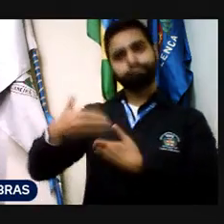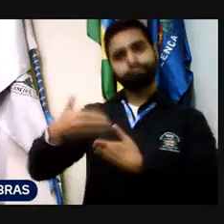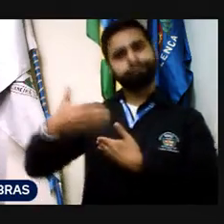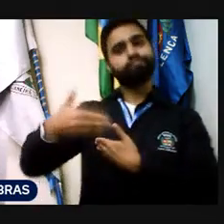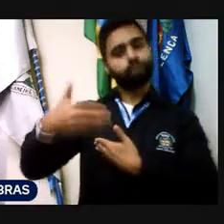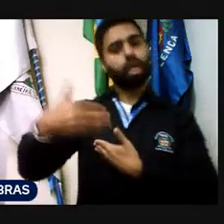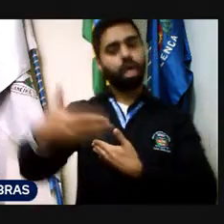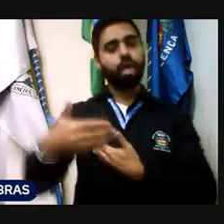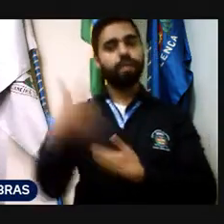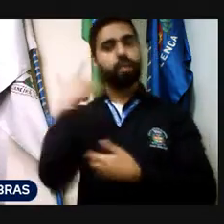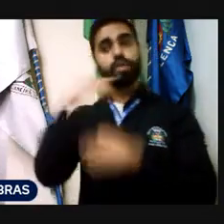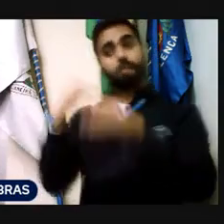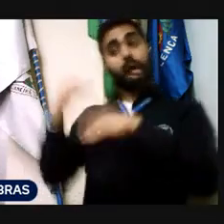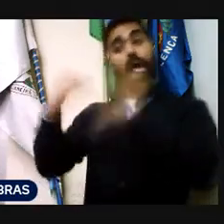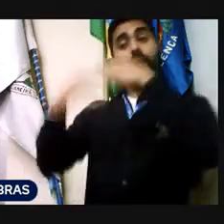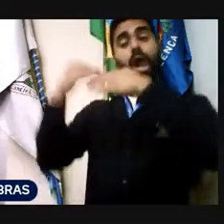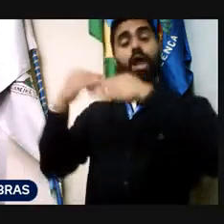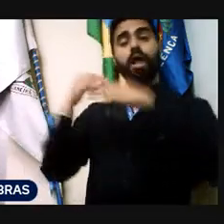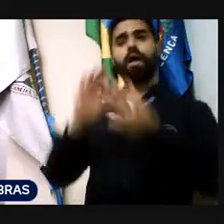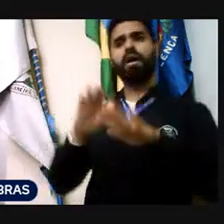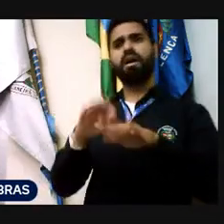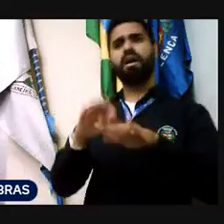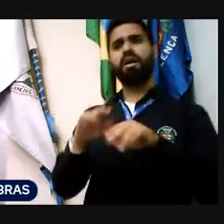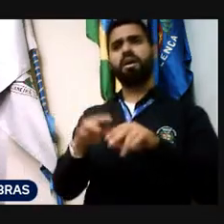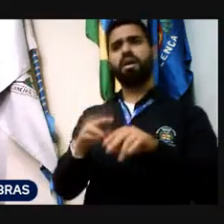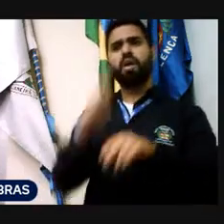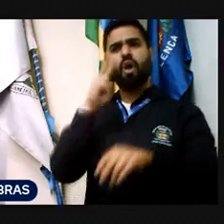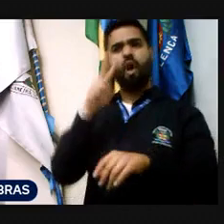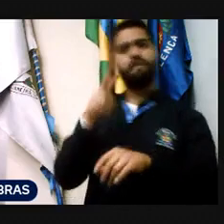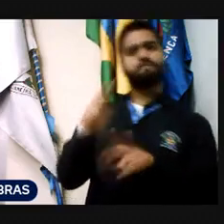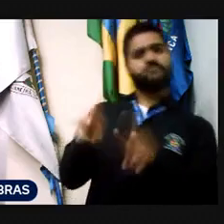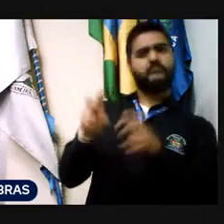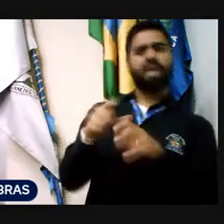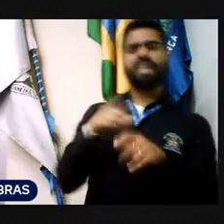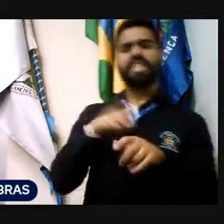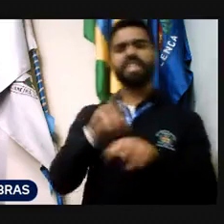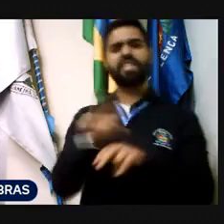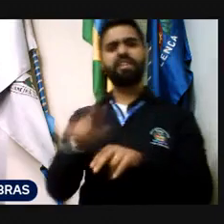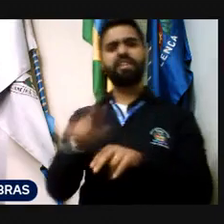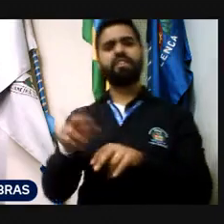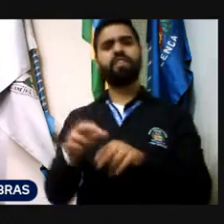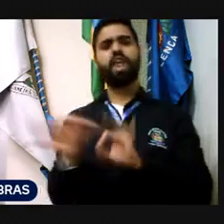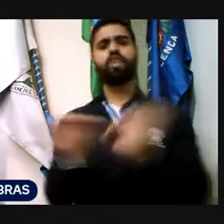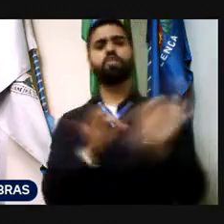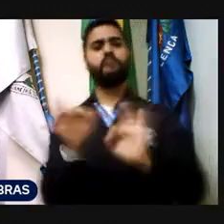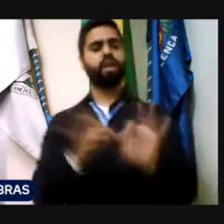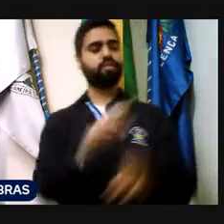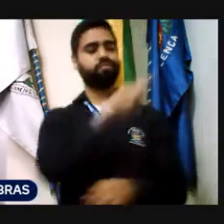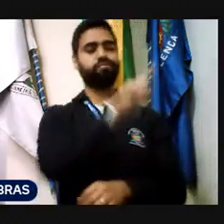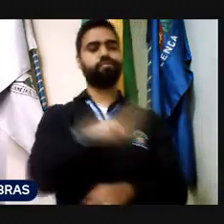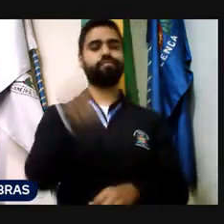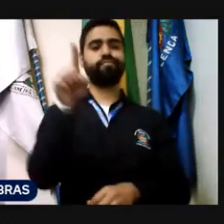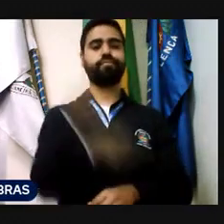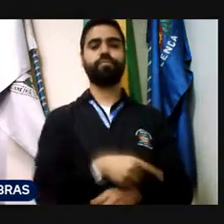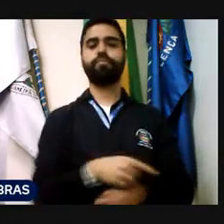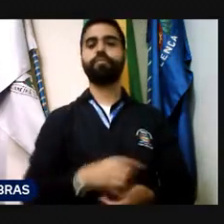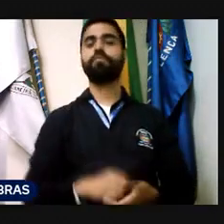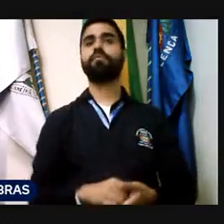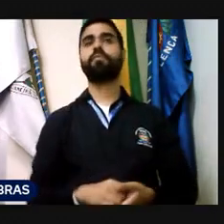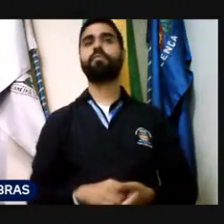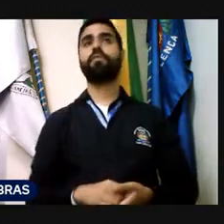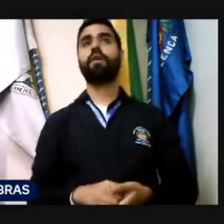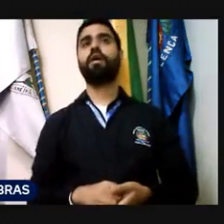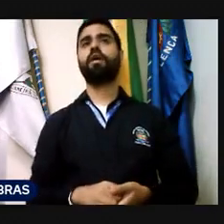cidade caminhe, né? E eu vejo inúmeros projetos aqui que receberam vetos hoje, que são